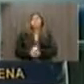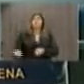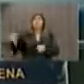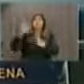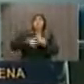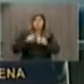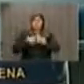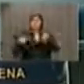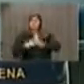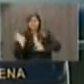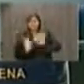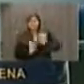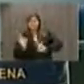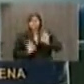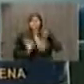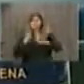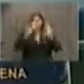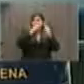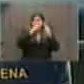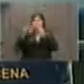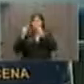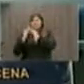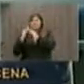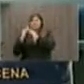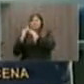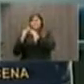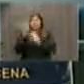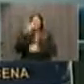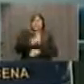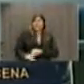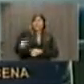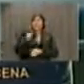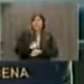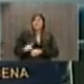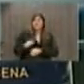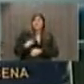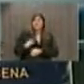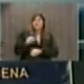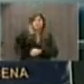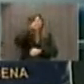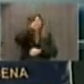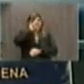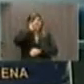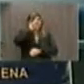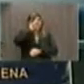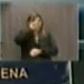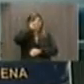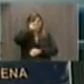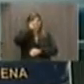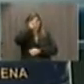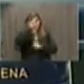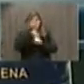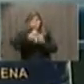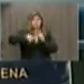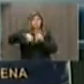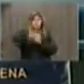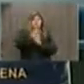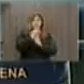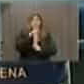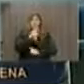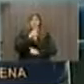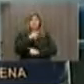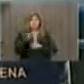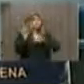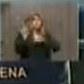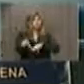programas de abrigo para menores em áreas de risco. Iremos ter a preocupação na área social de ter a educação